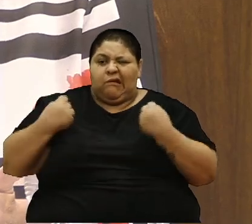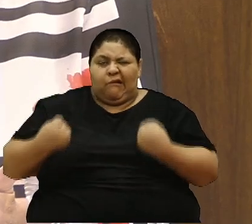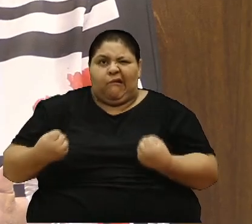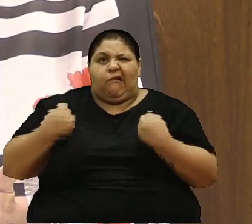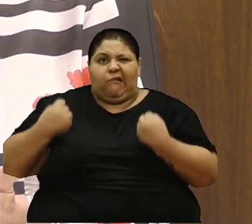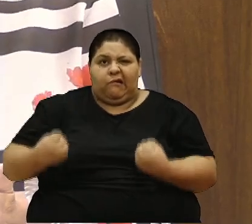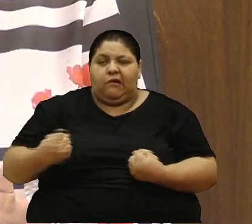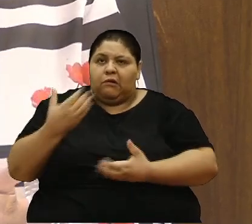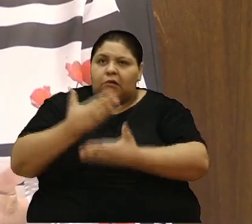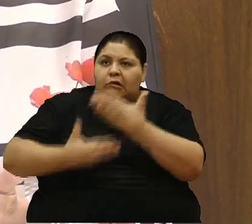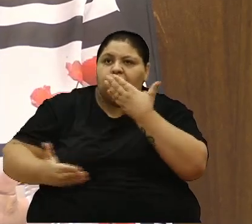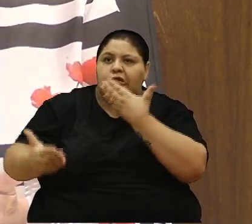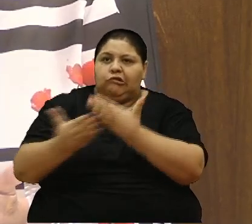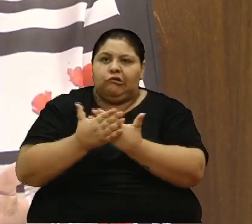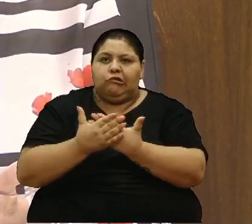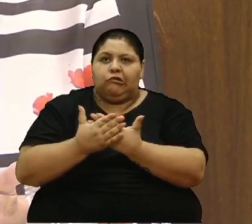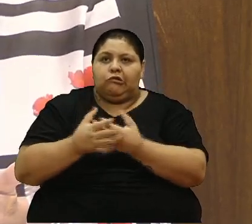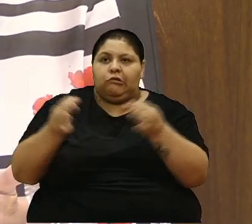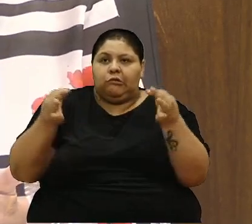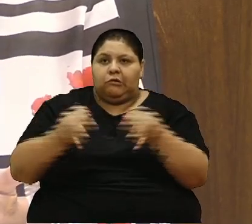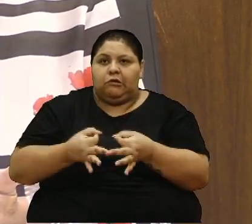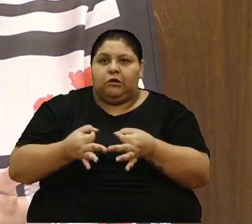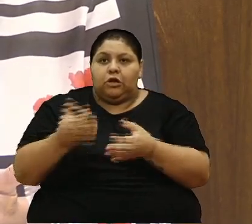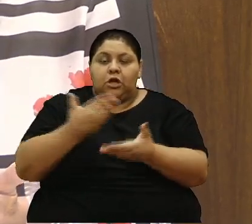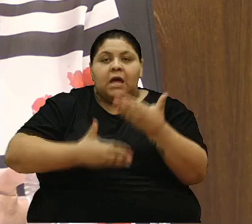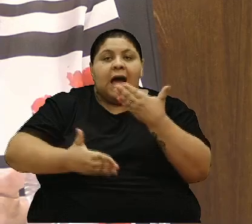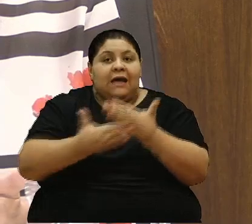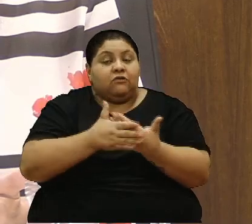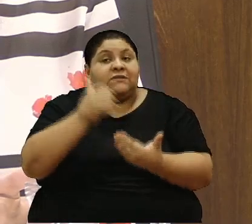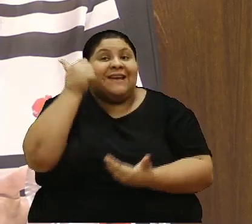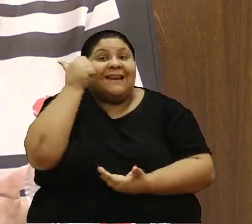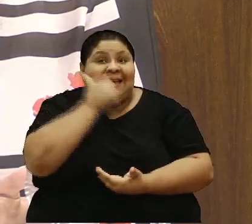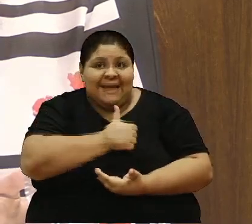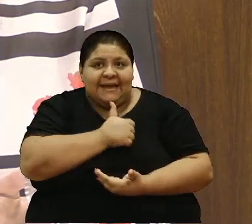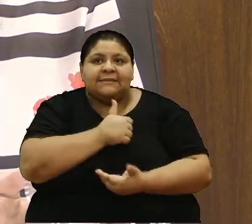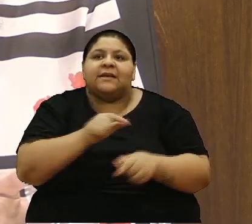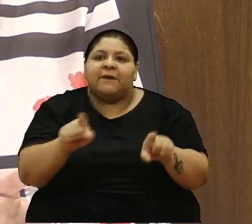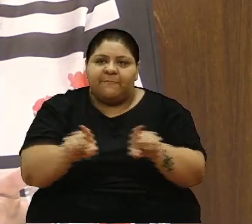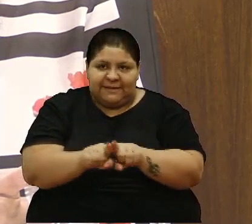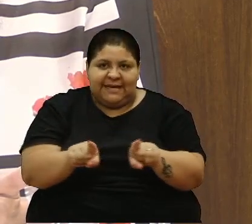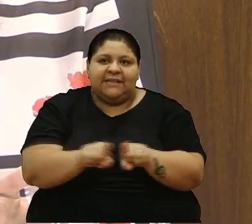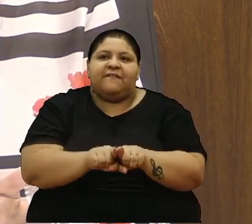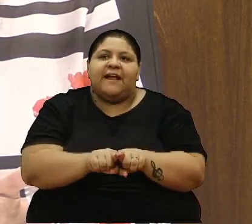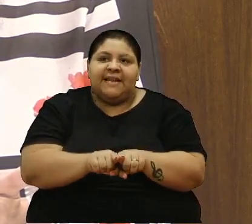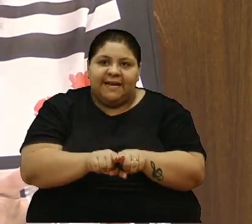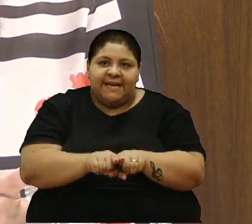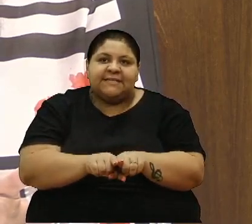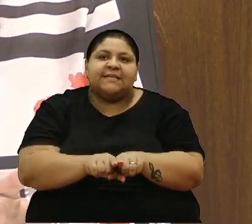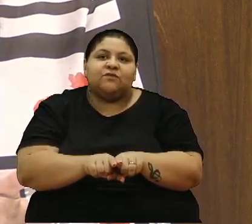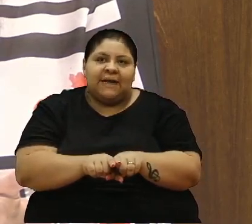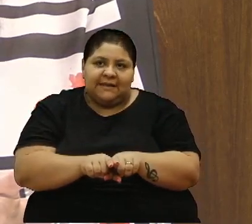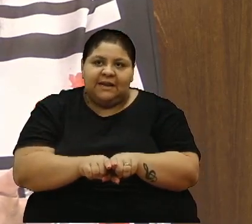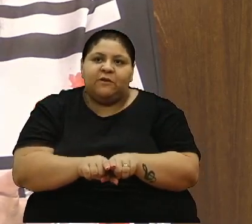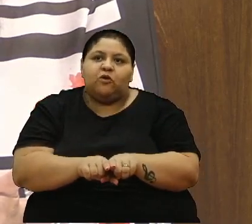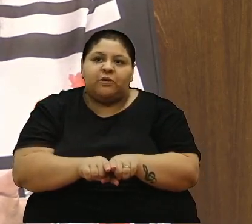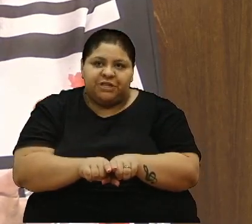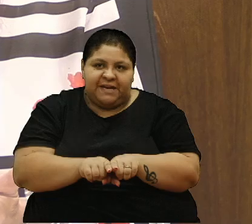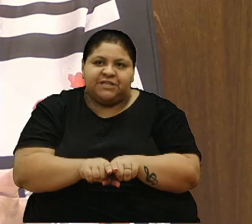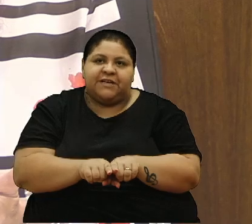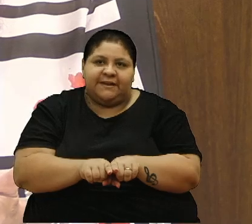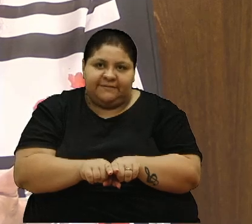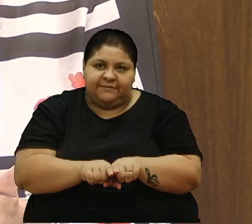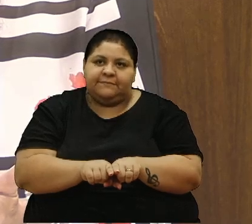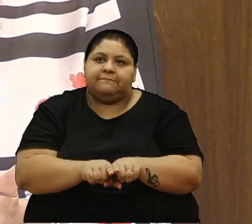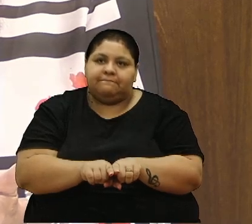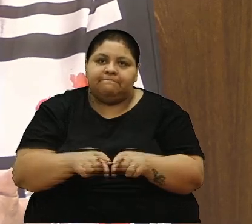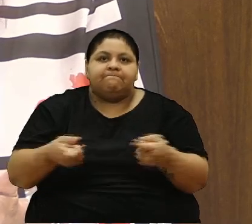todo esse fardo de que nós mulheres ainda hoje em dia somos vistas como frágeis, como quem necessita de cuidados, então é